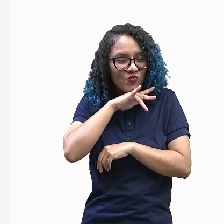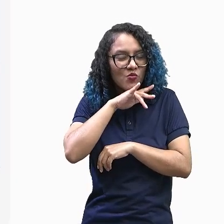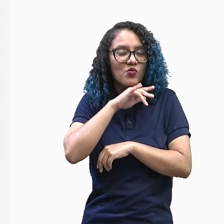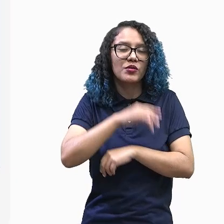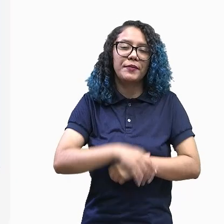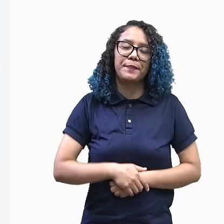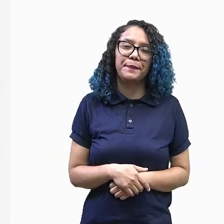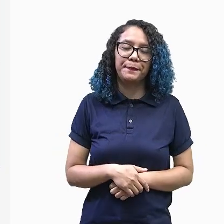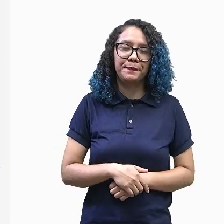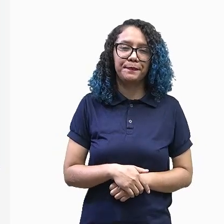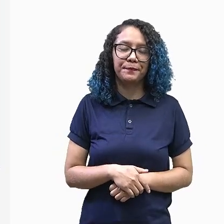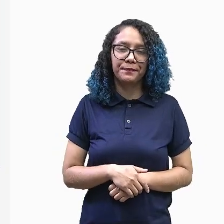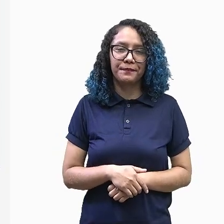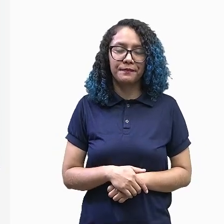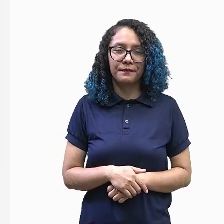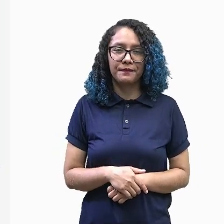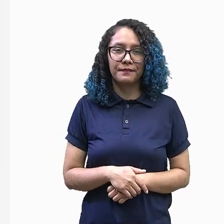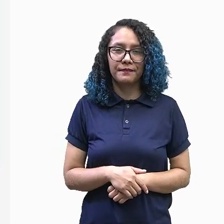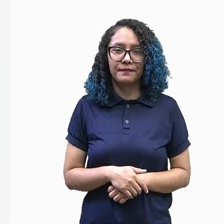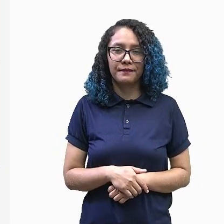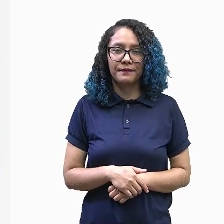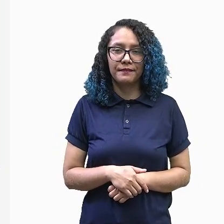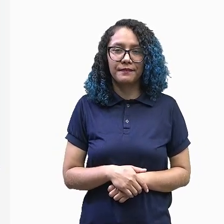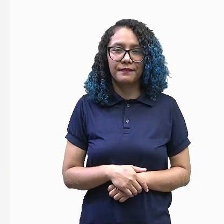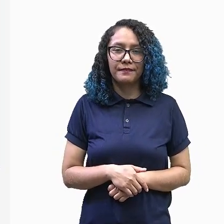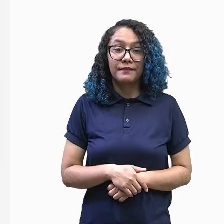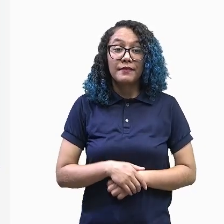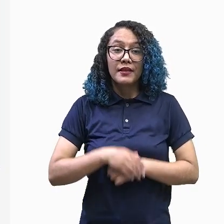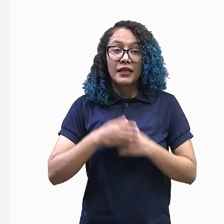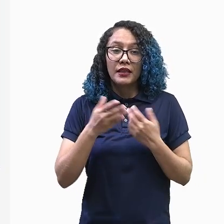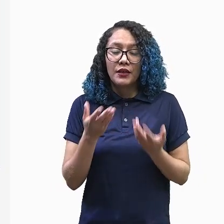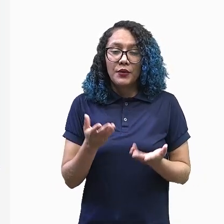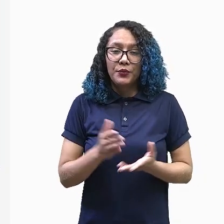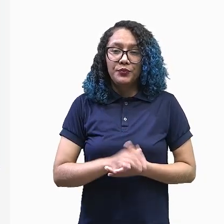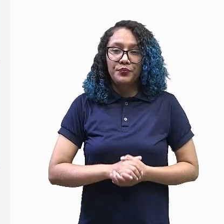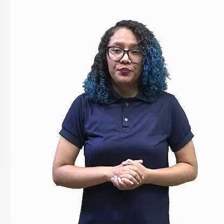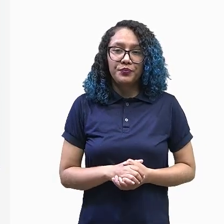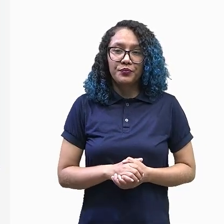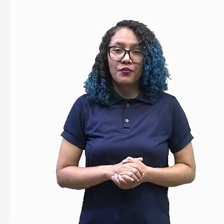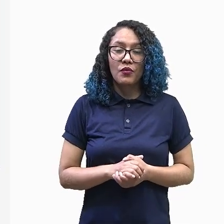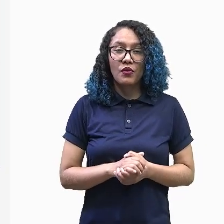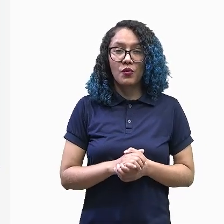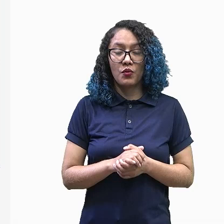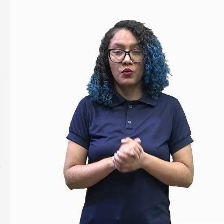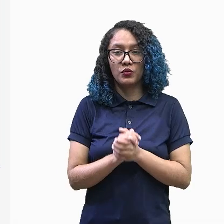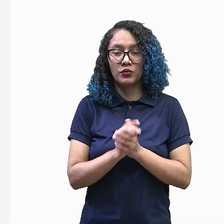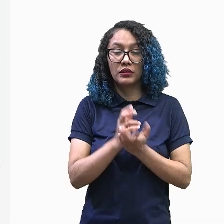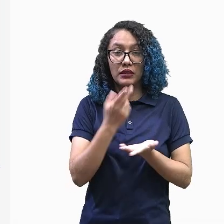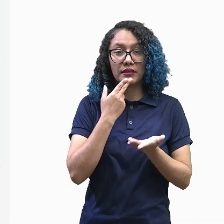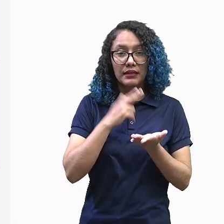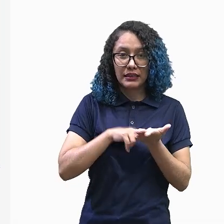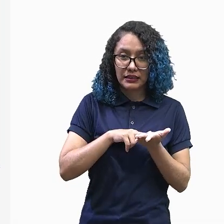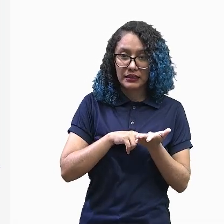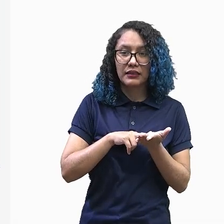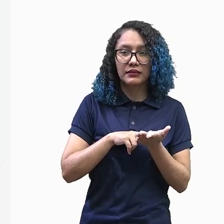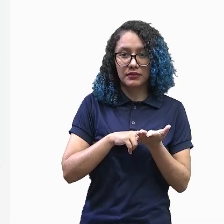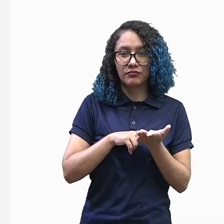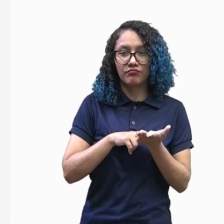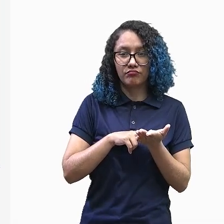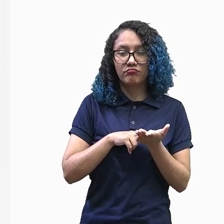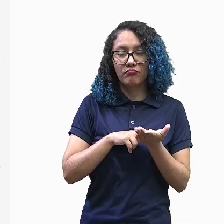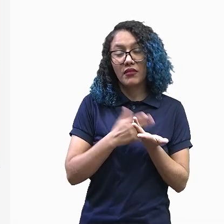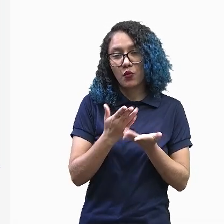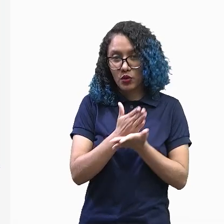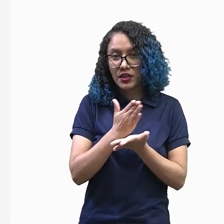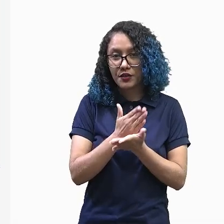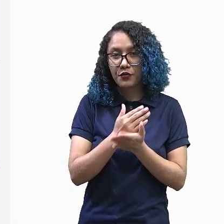então, a conexão aí do texto literário, a carta de Machado de Assis, a cartomante de Machado